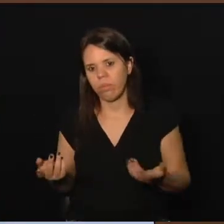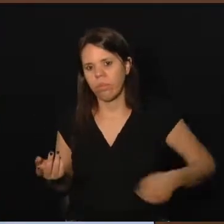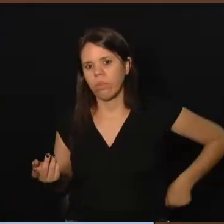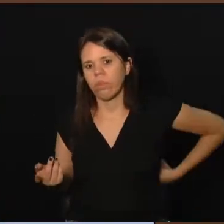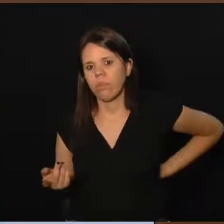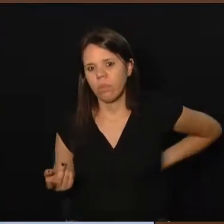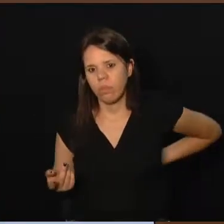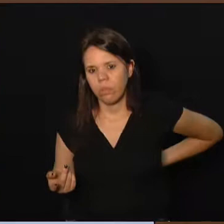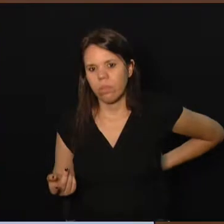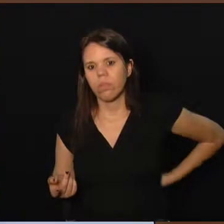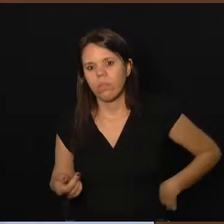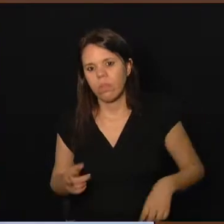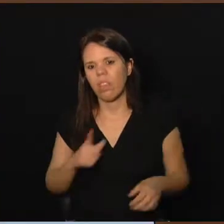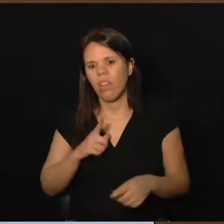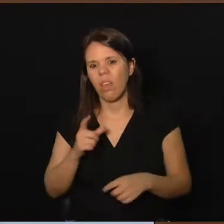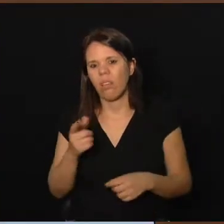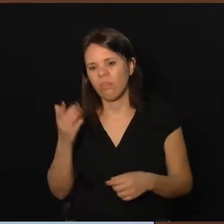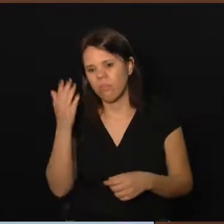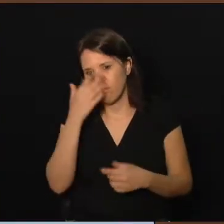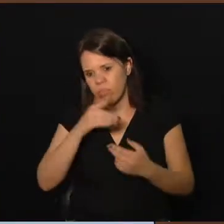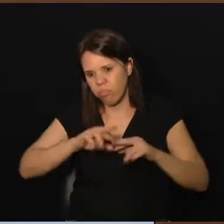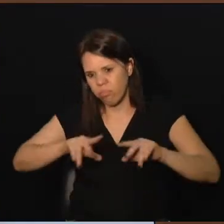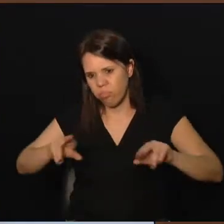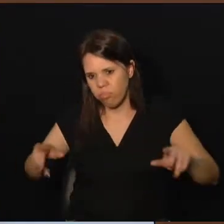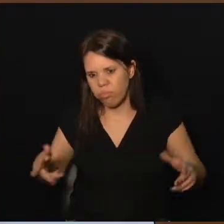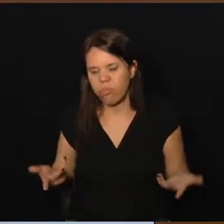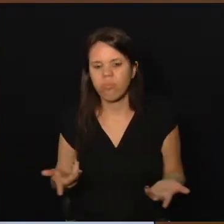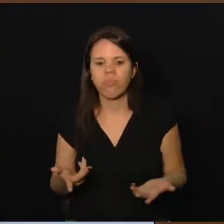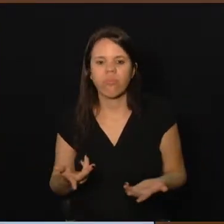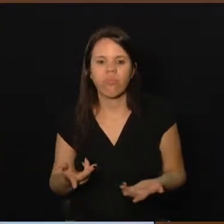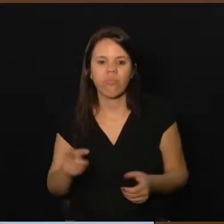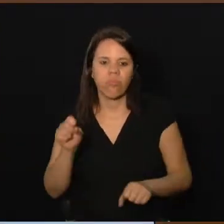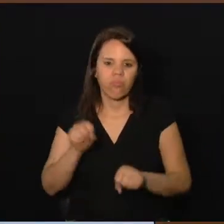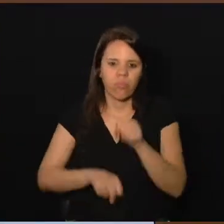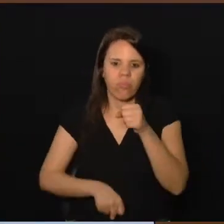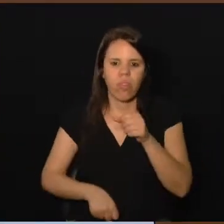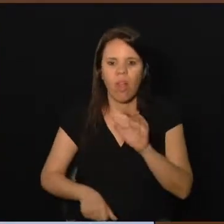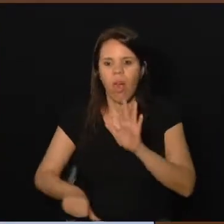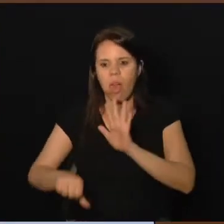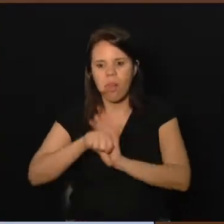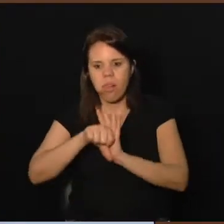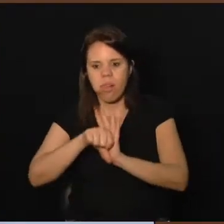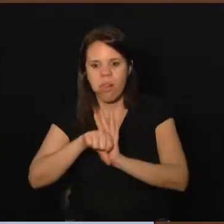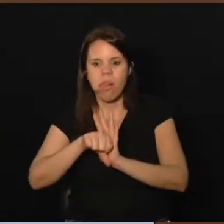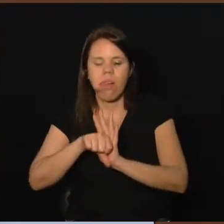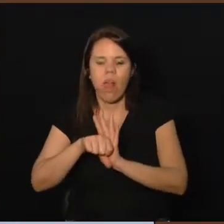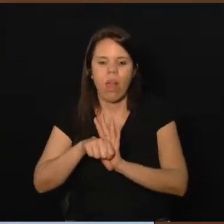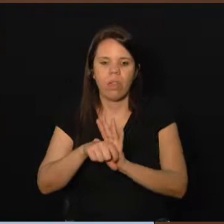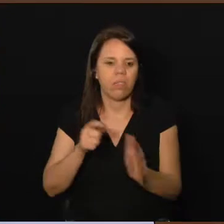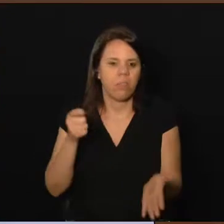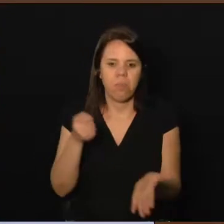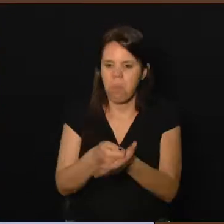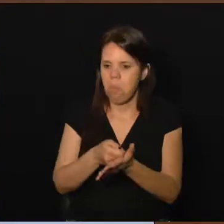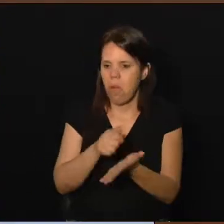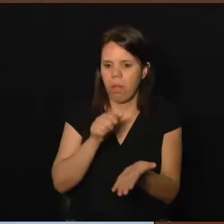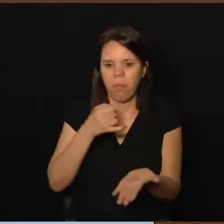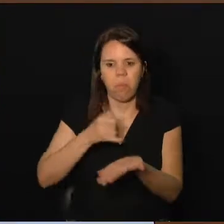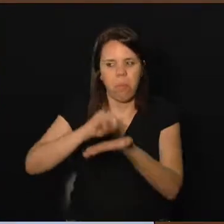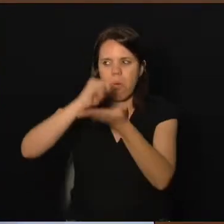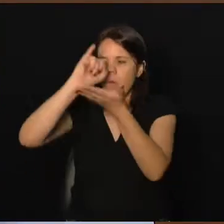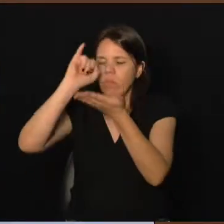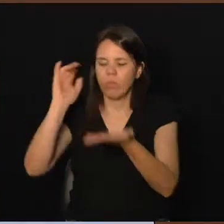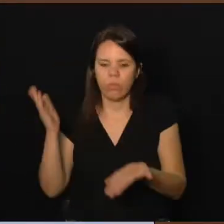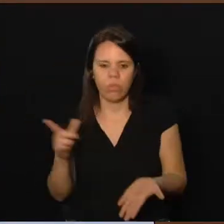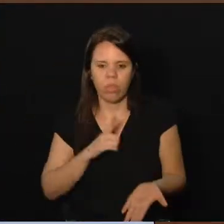tem prostituição, você tem o crime, você não paga imposto, né? Você